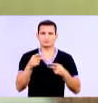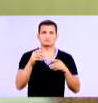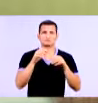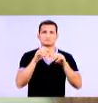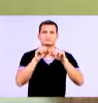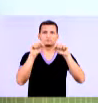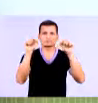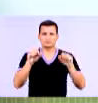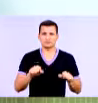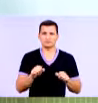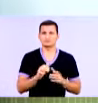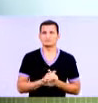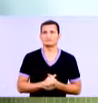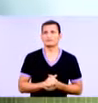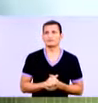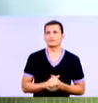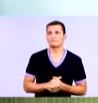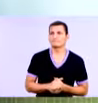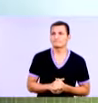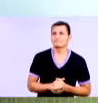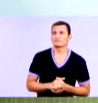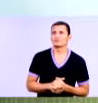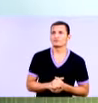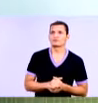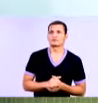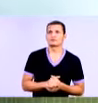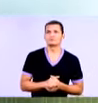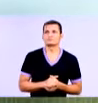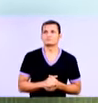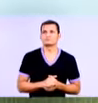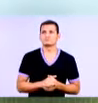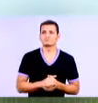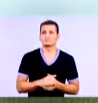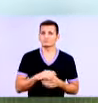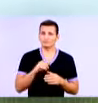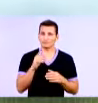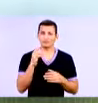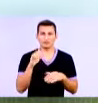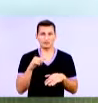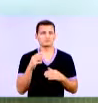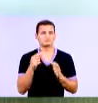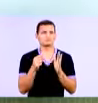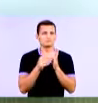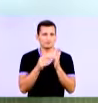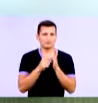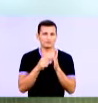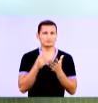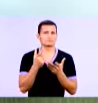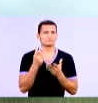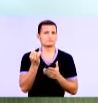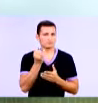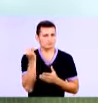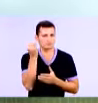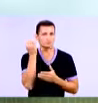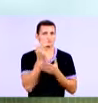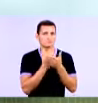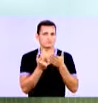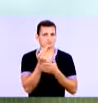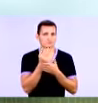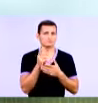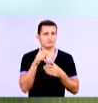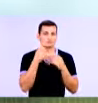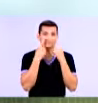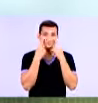software web, né? É isso, né? Então, veja que é um recurso importante, imagem, é um recurso interessante, né? Além de ser